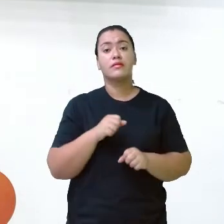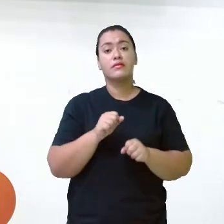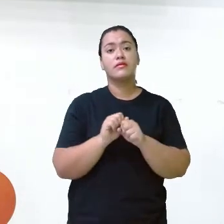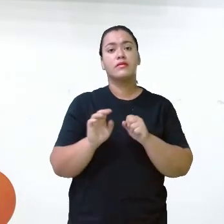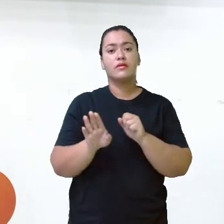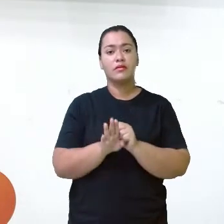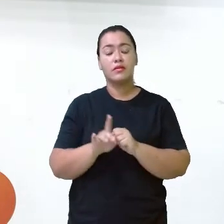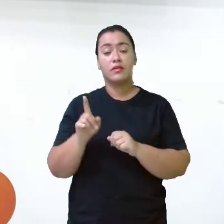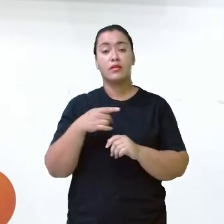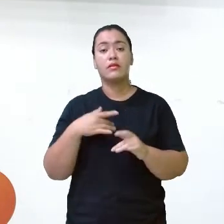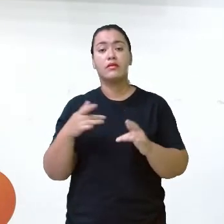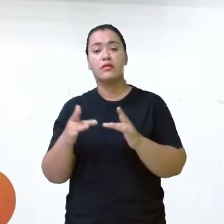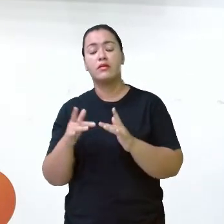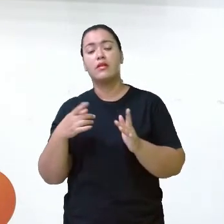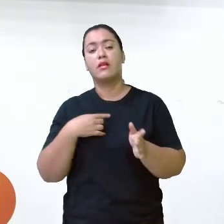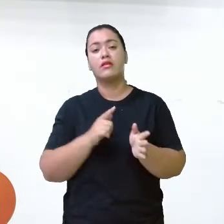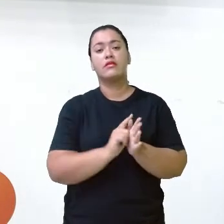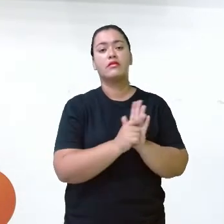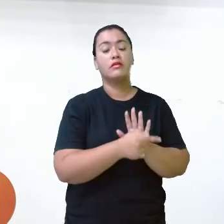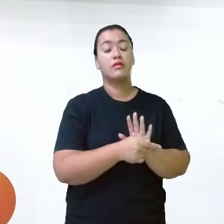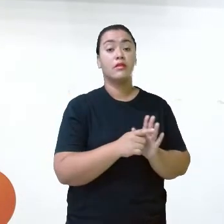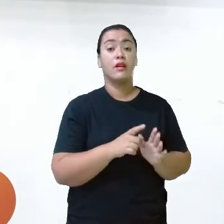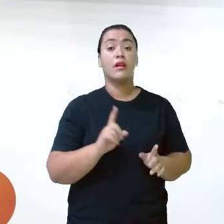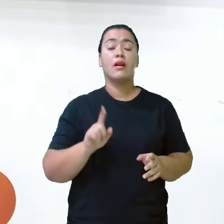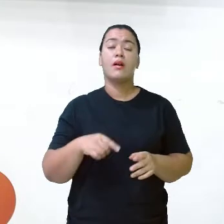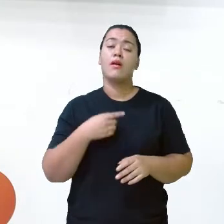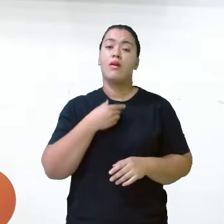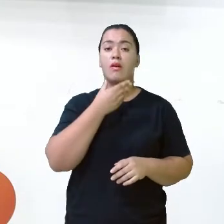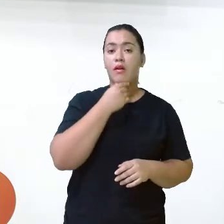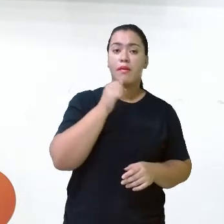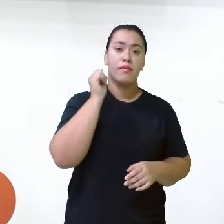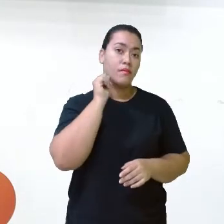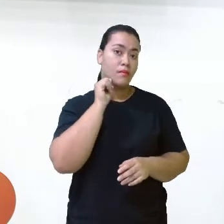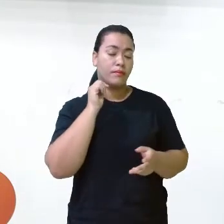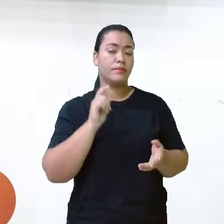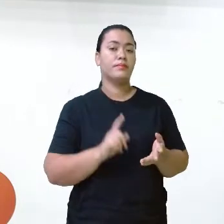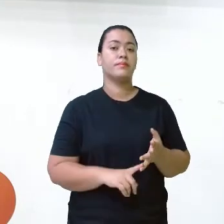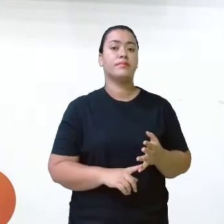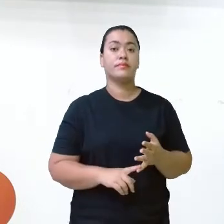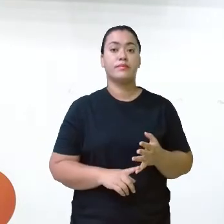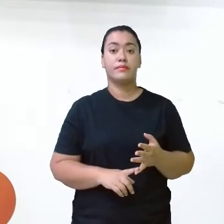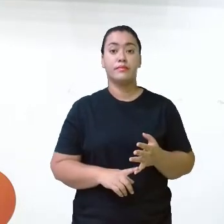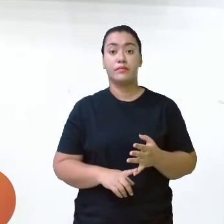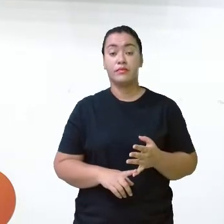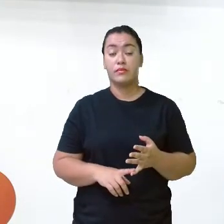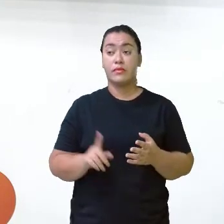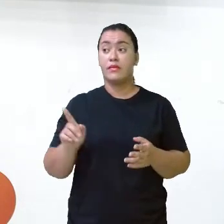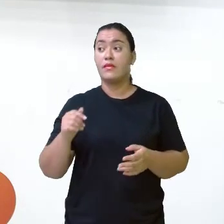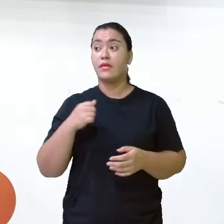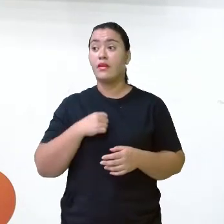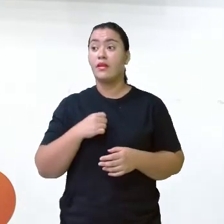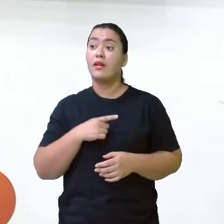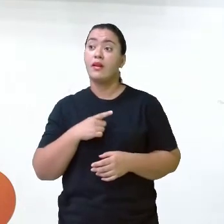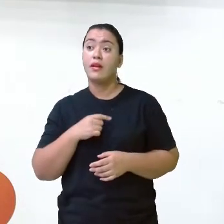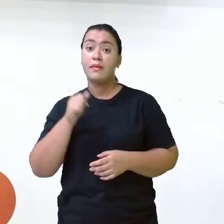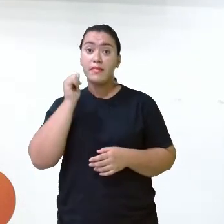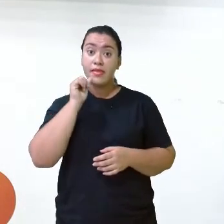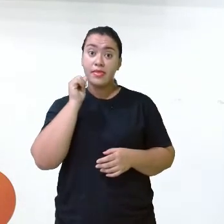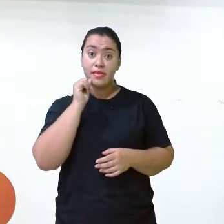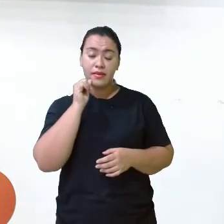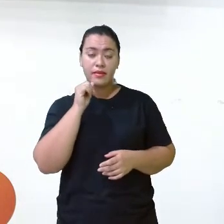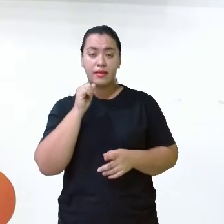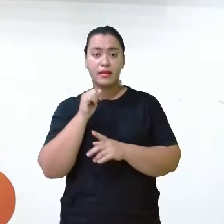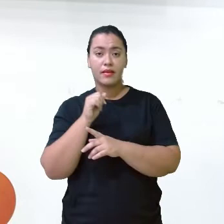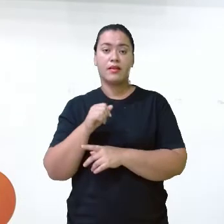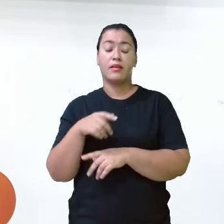certo? De acordo com o gênero, que pode ser masculino ou feminino. Neste caso aí, menina. Se fosse masculino,